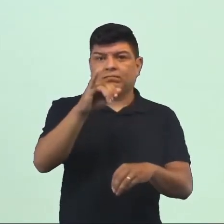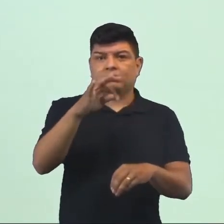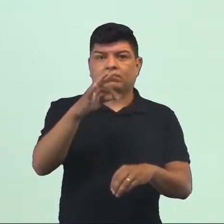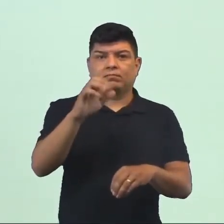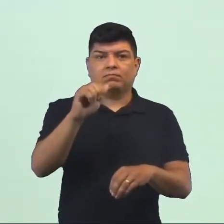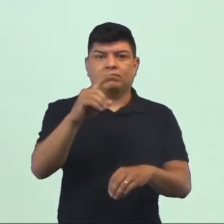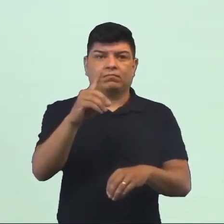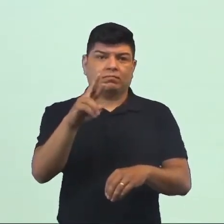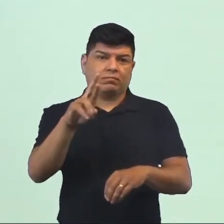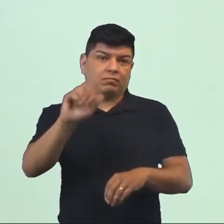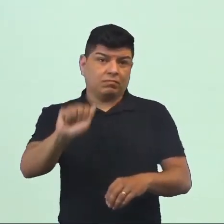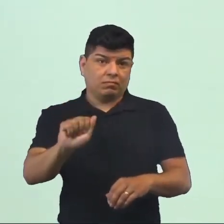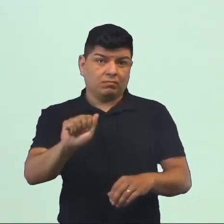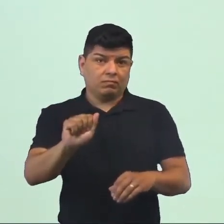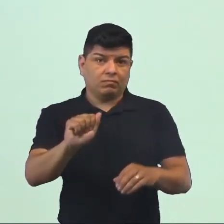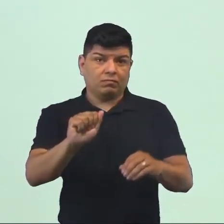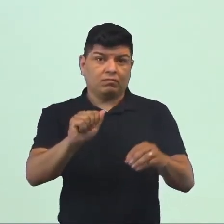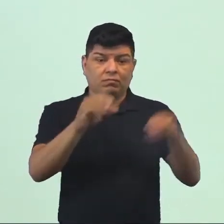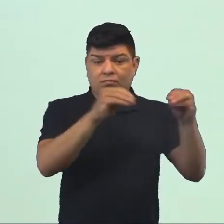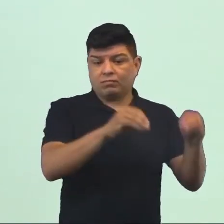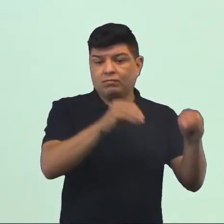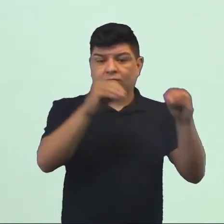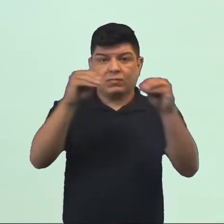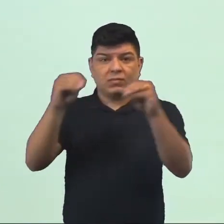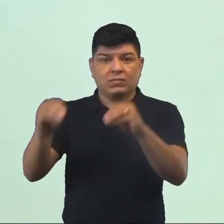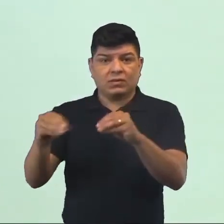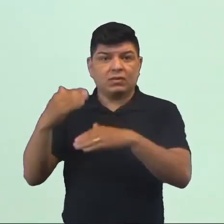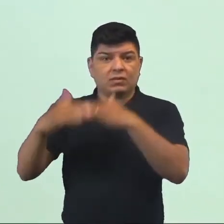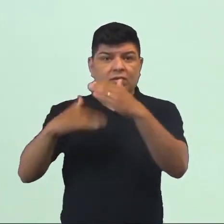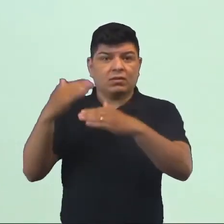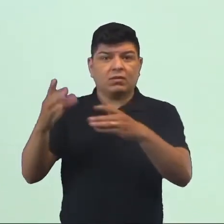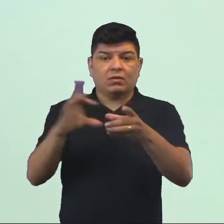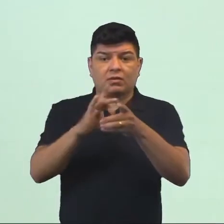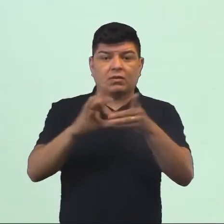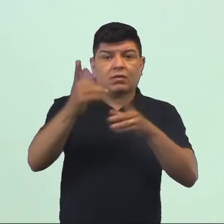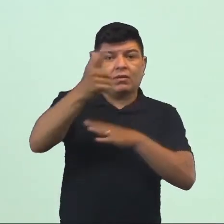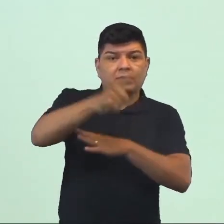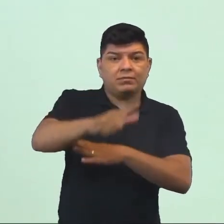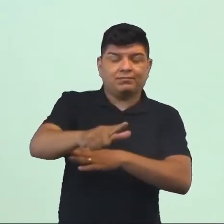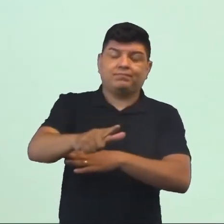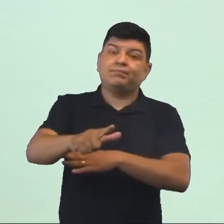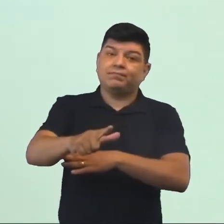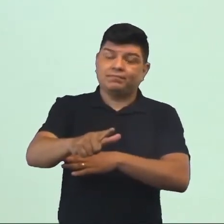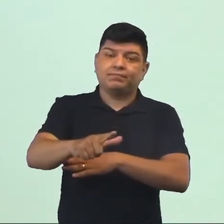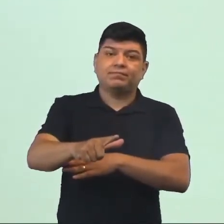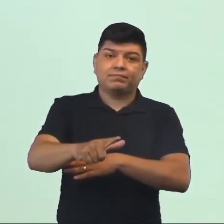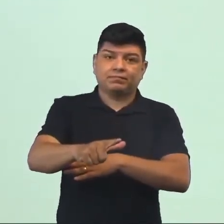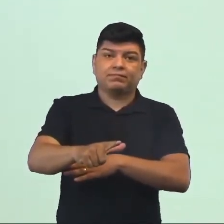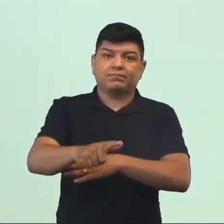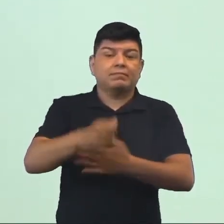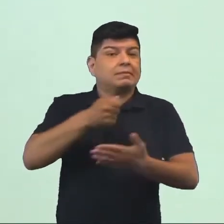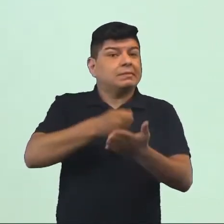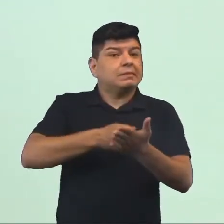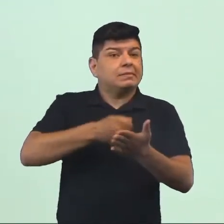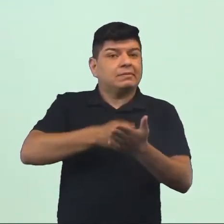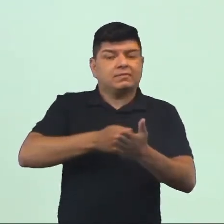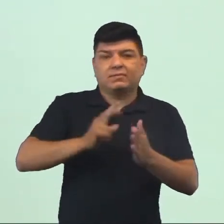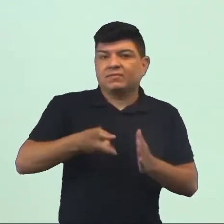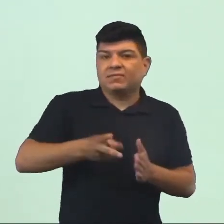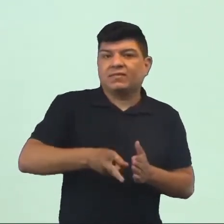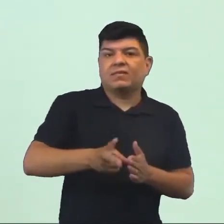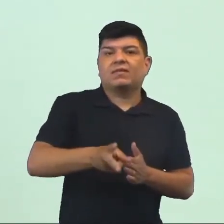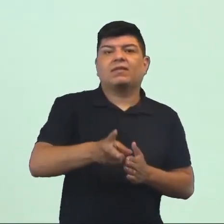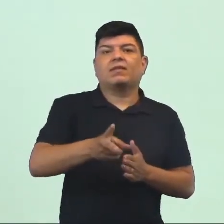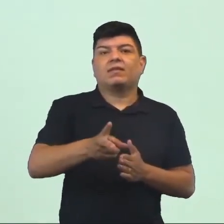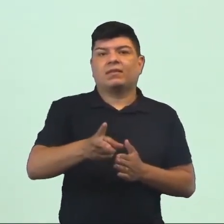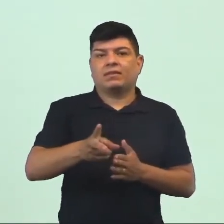e avança para um processo de redemocratização. Era insustentável a permanência